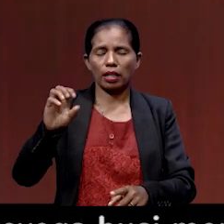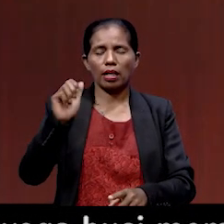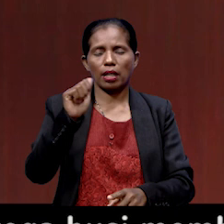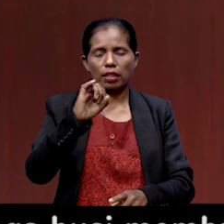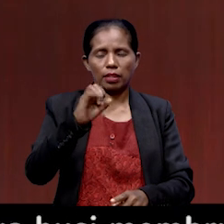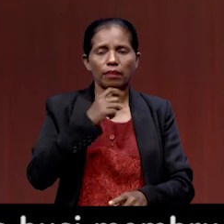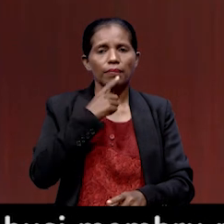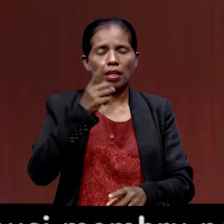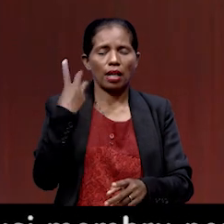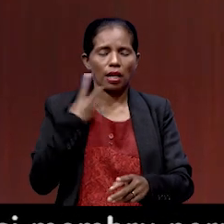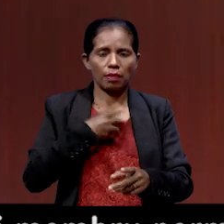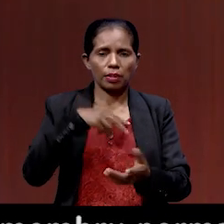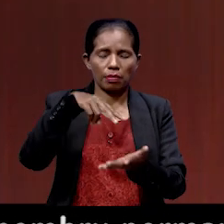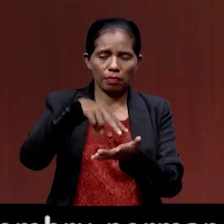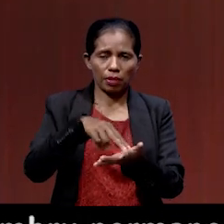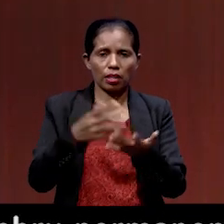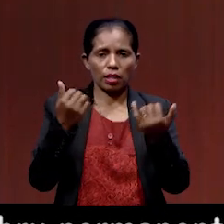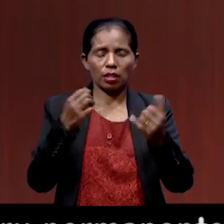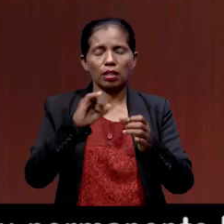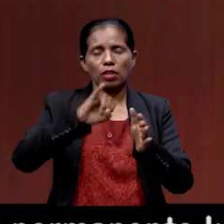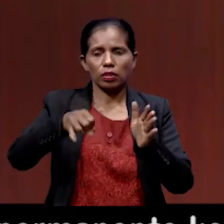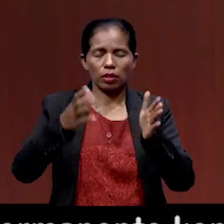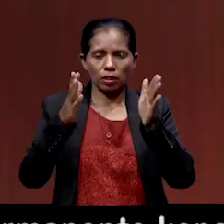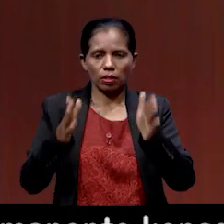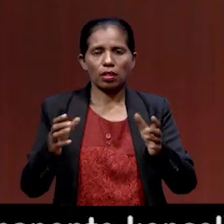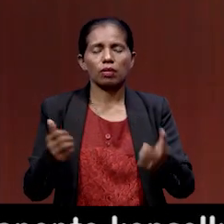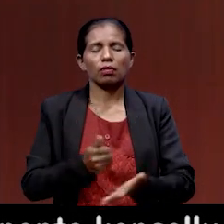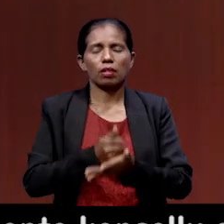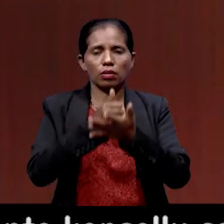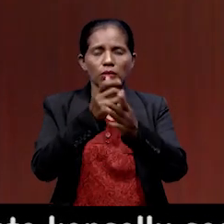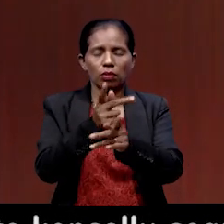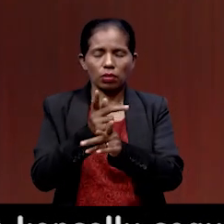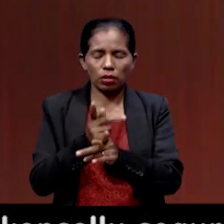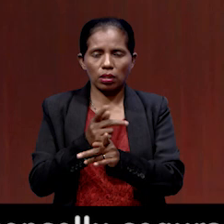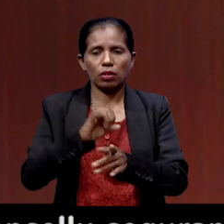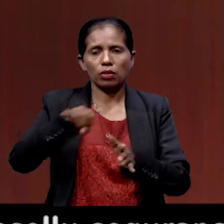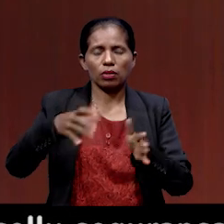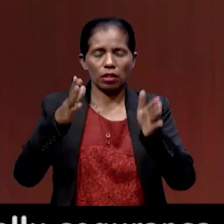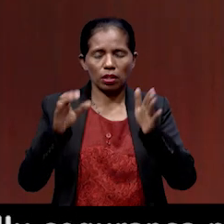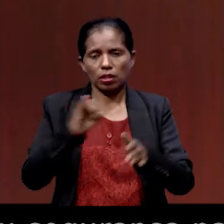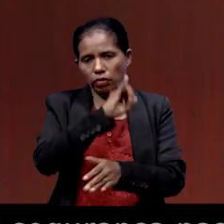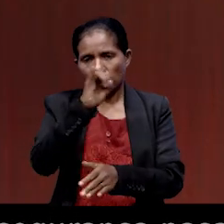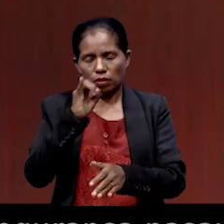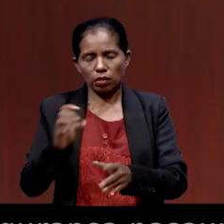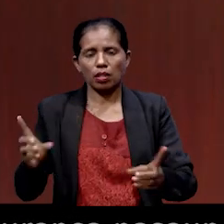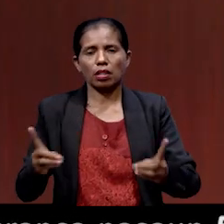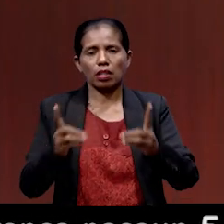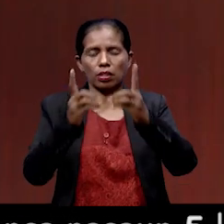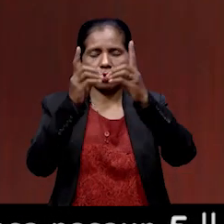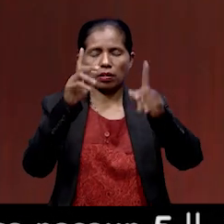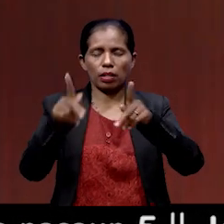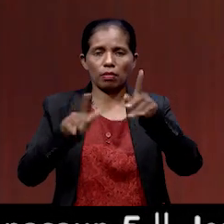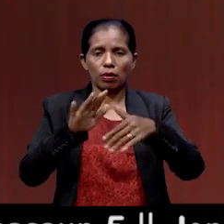down hanes um fundo defesa fong ba jornalista sira ato ajuda protese jornalista investigativo sira a soro nulidade